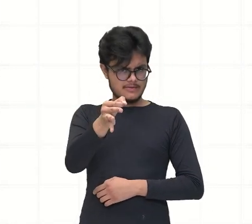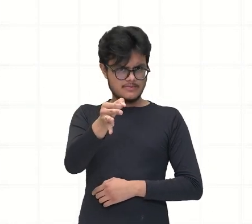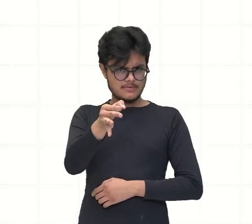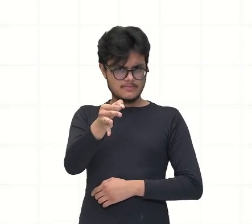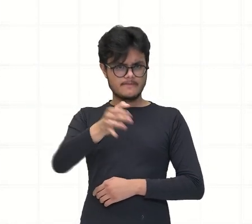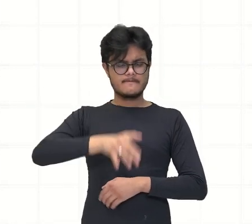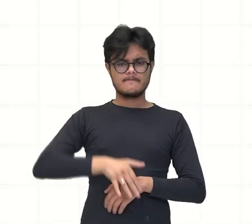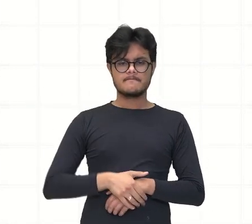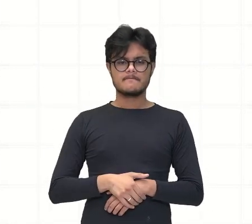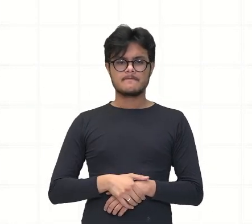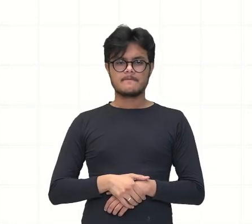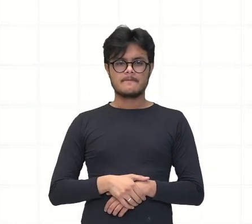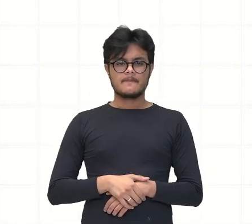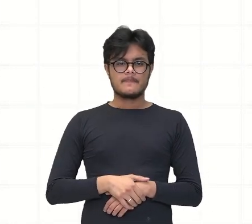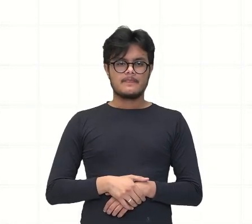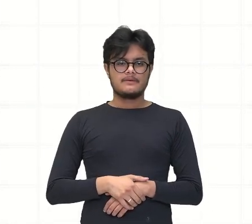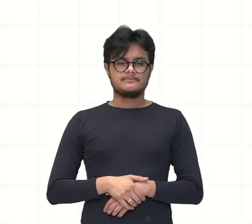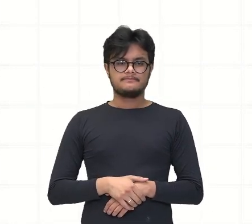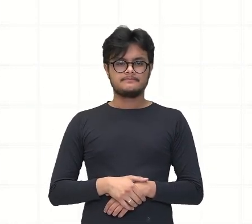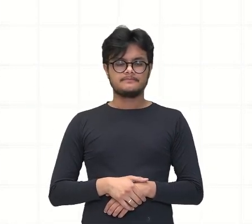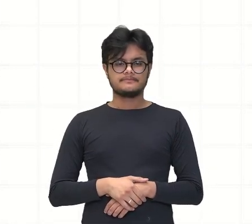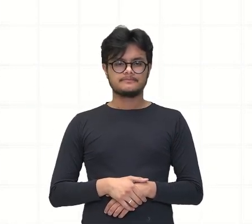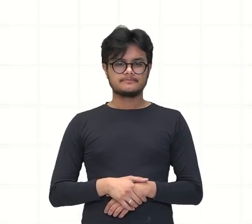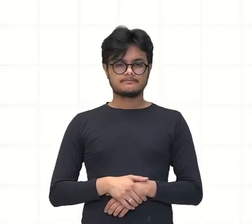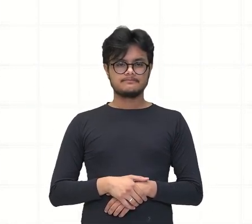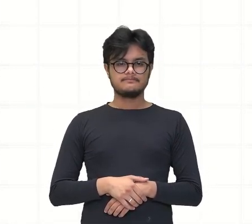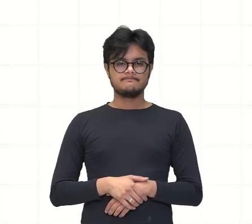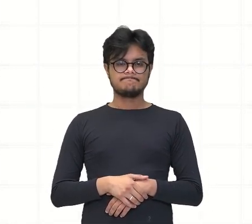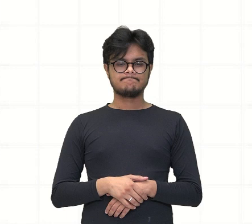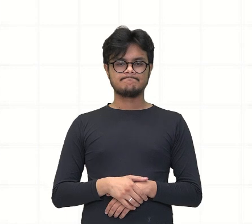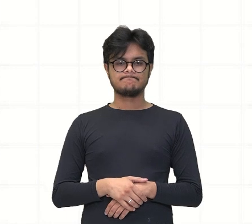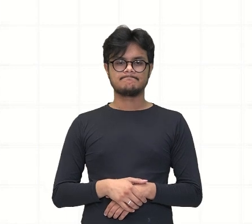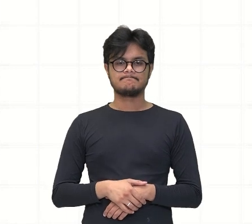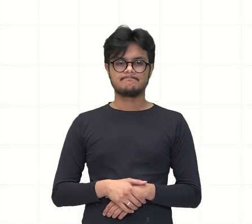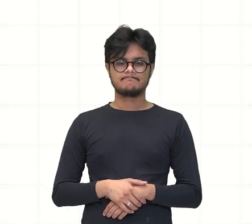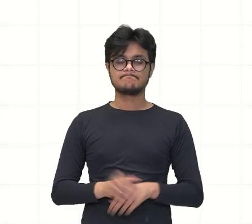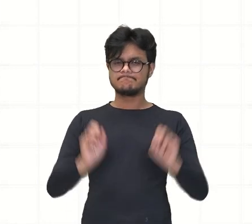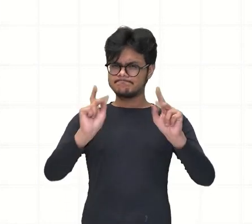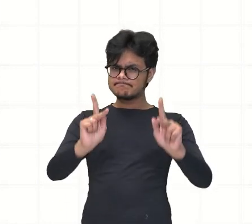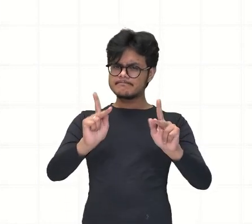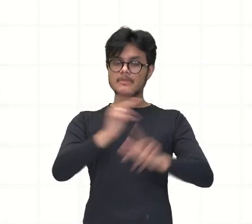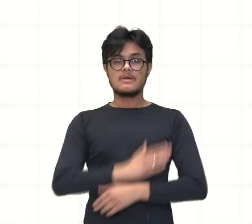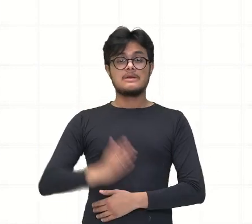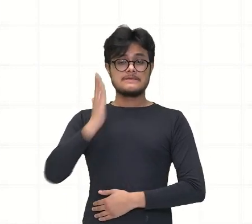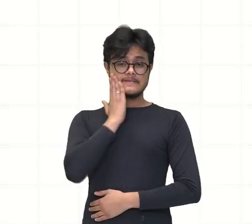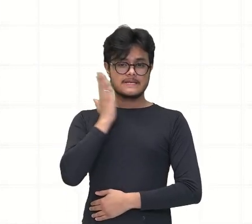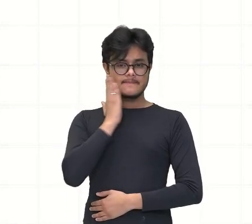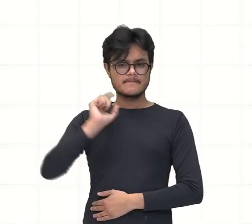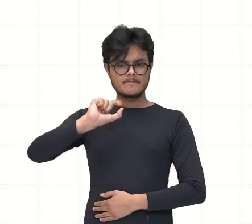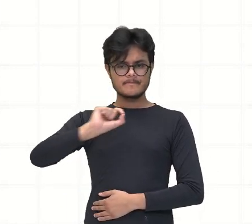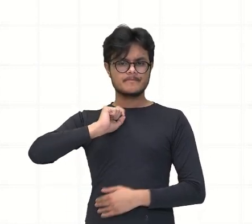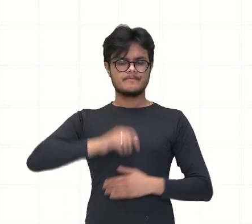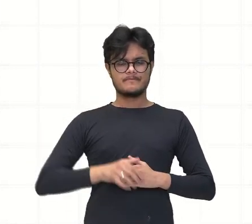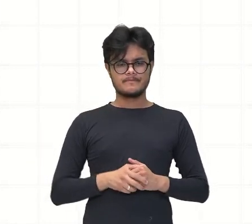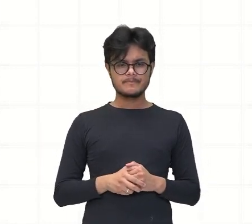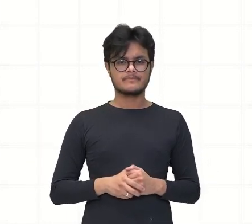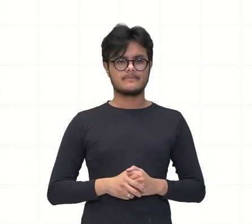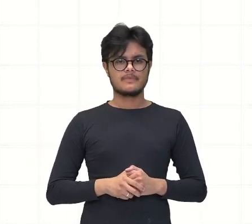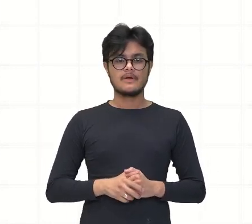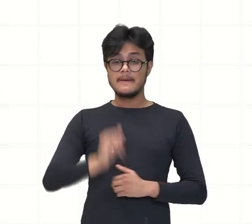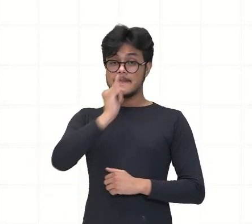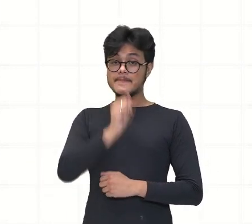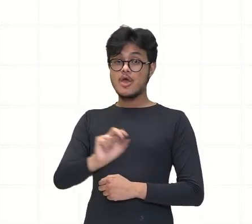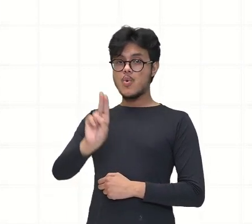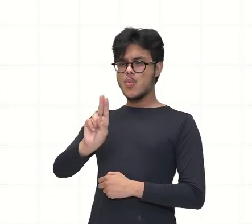tranquilo? Tudo tranquilo. Então, como eu sei que 1